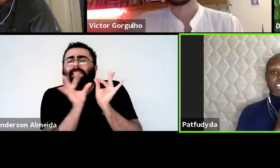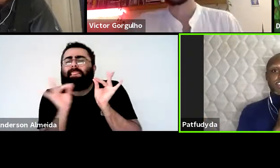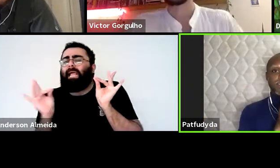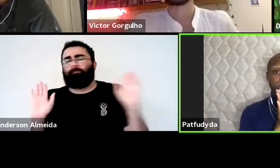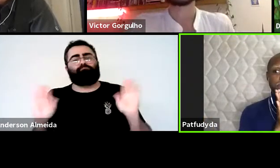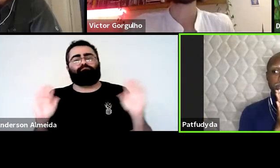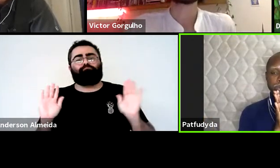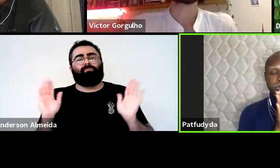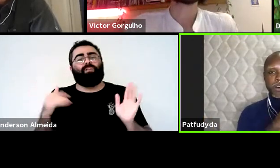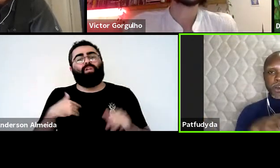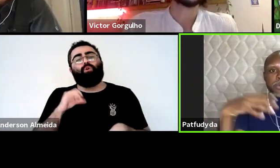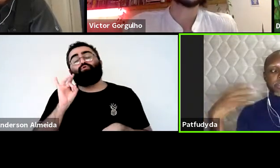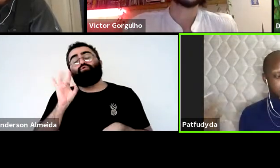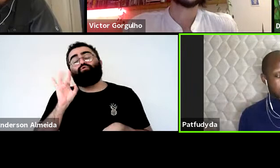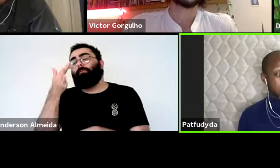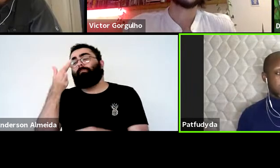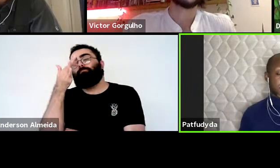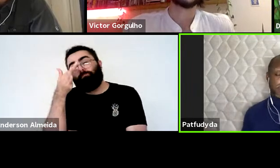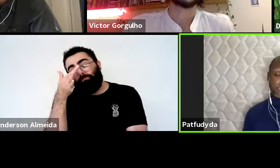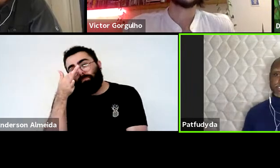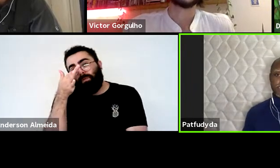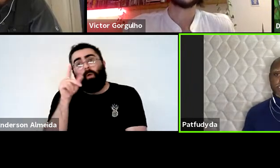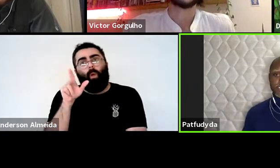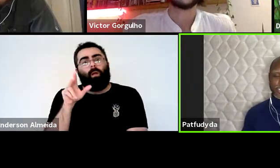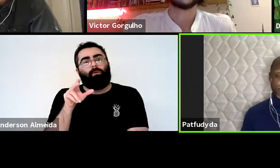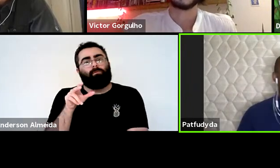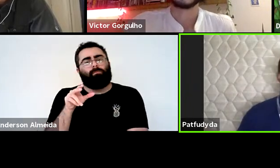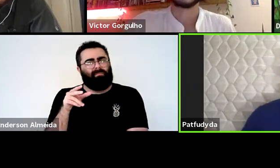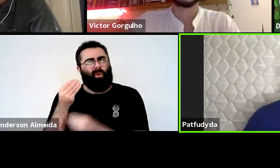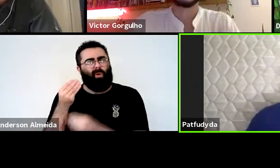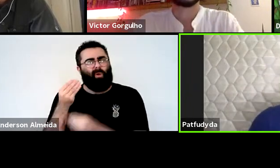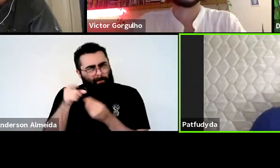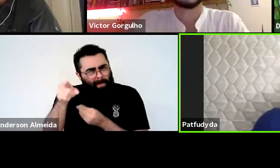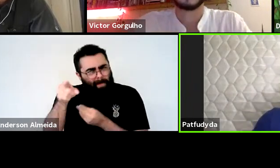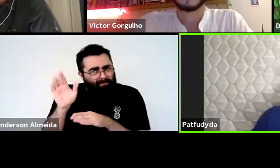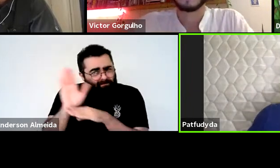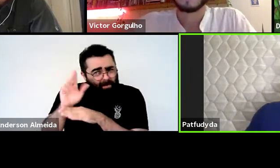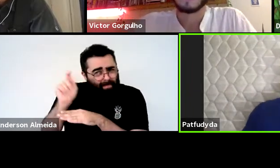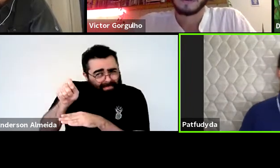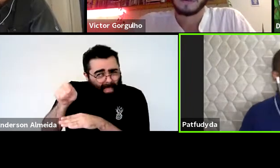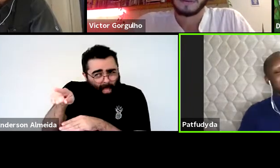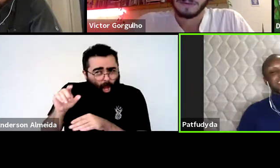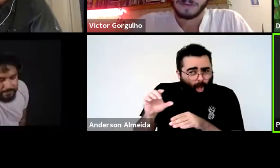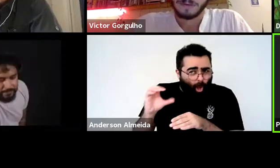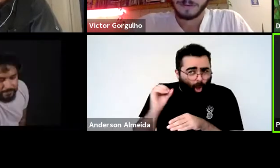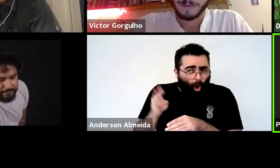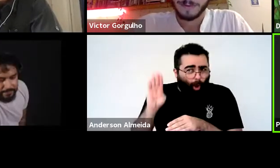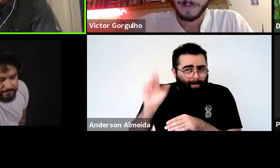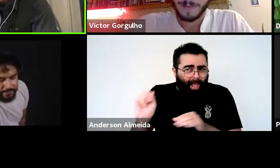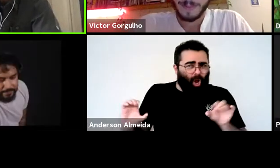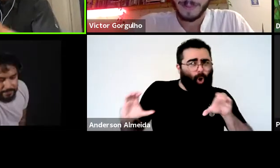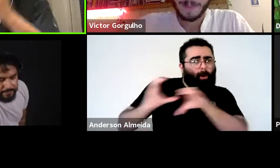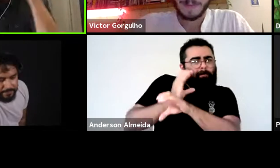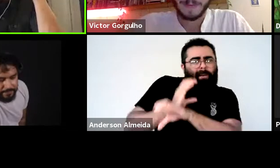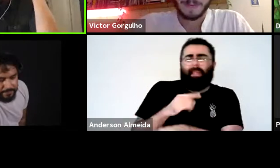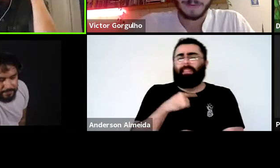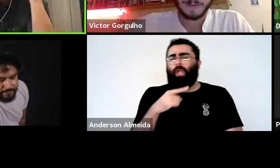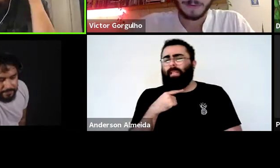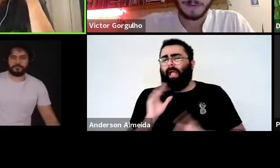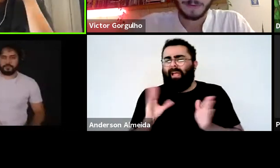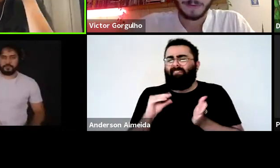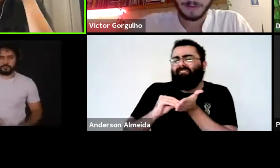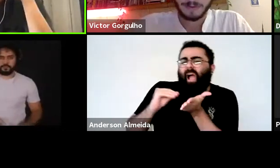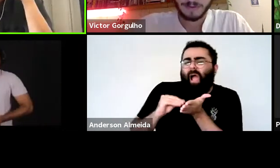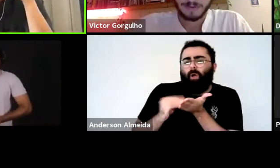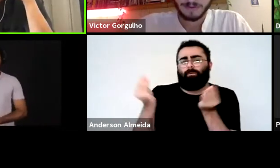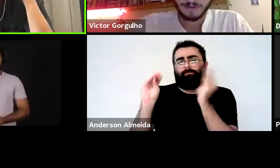ele como uma obra fechada, assim, que eu sou muito rigoroso com as imagens. Não, eu já sei, Davi, o que